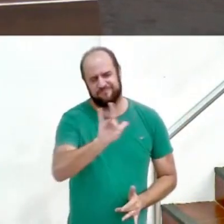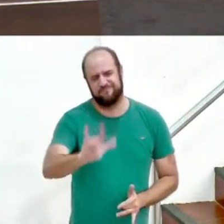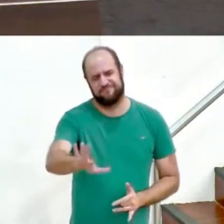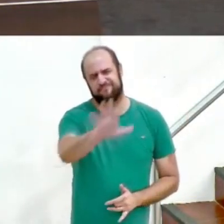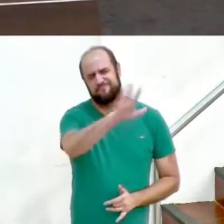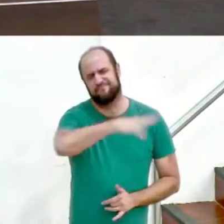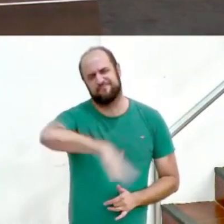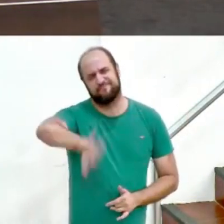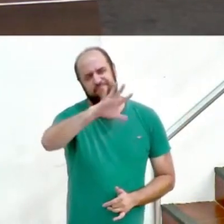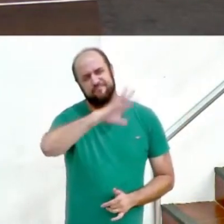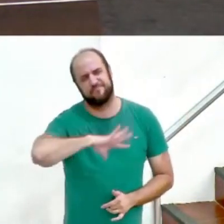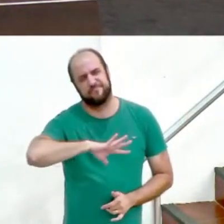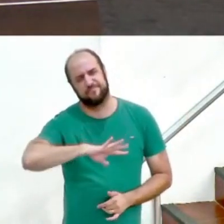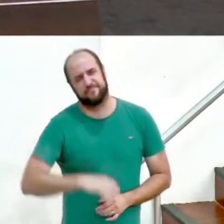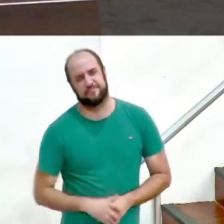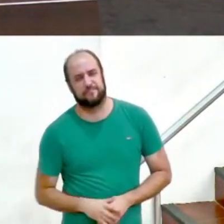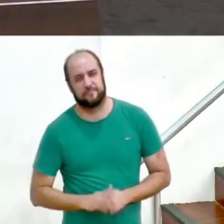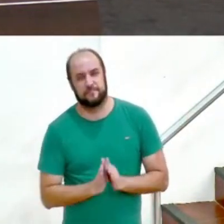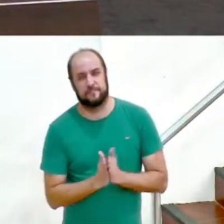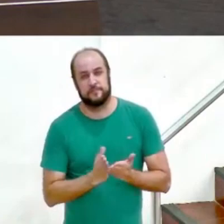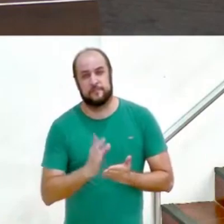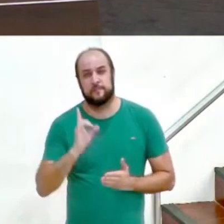texto nos ensina, portanto,